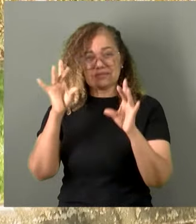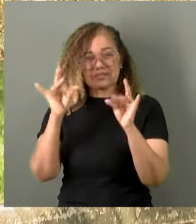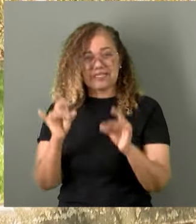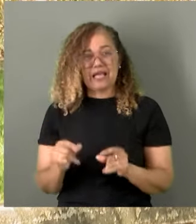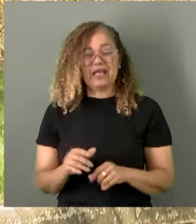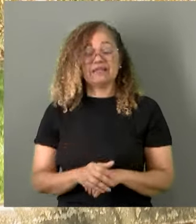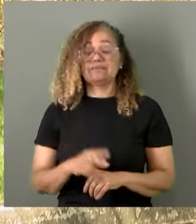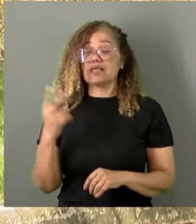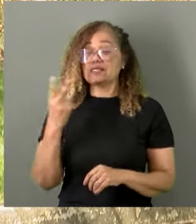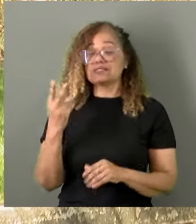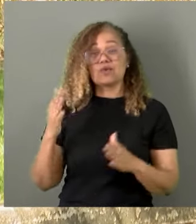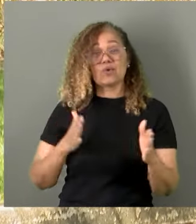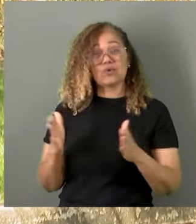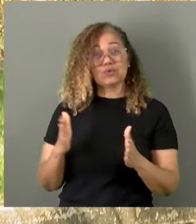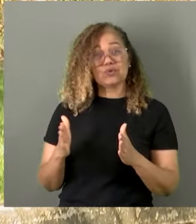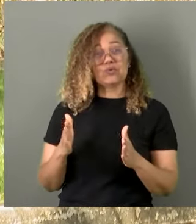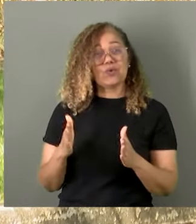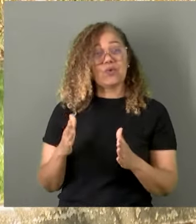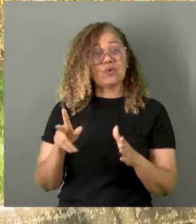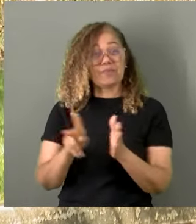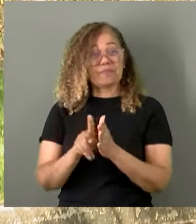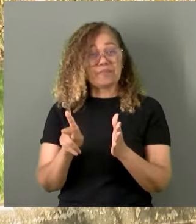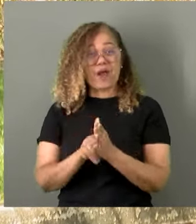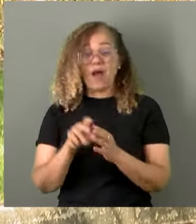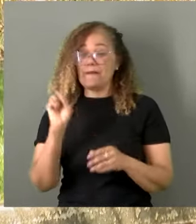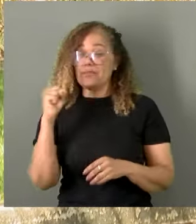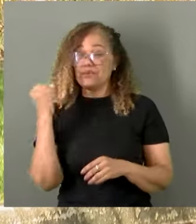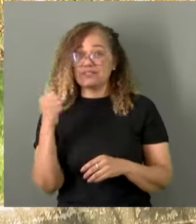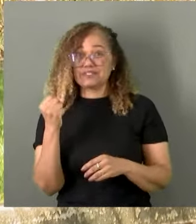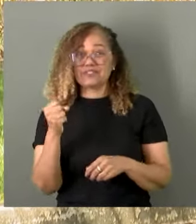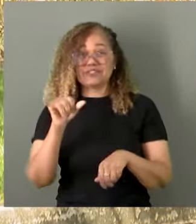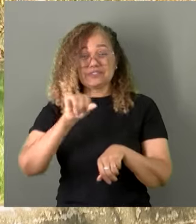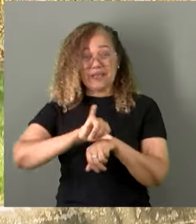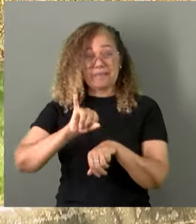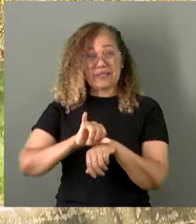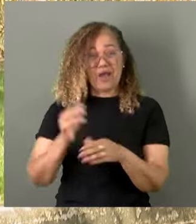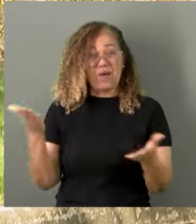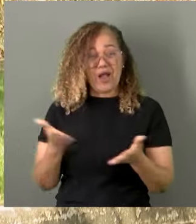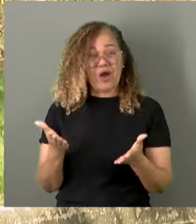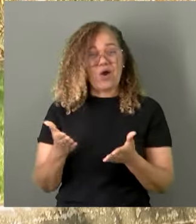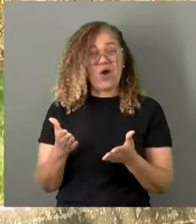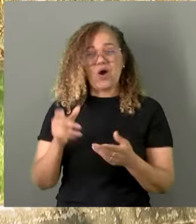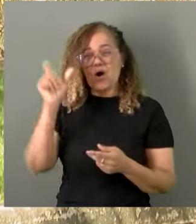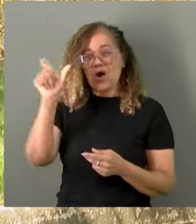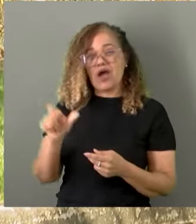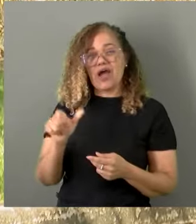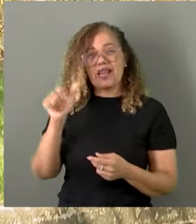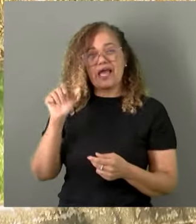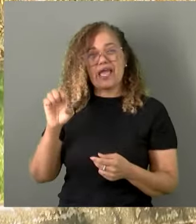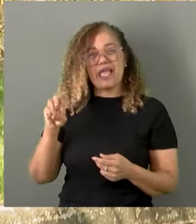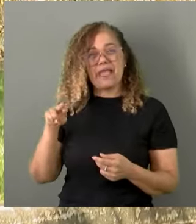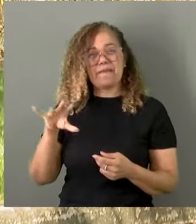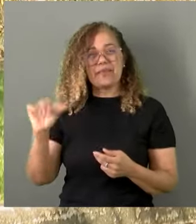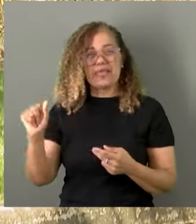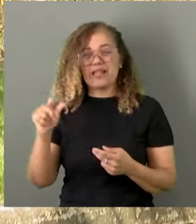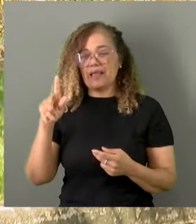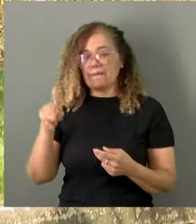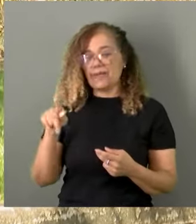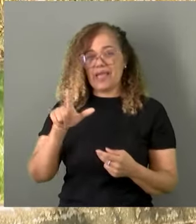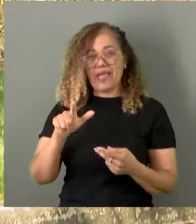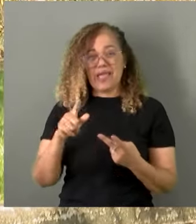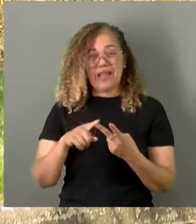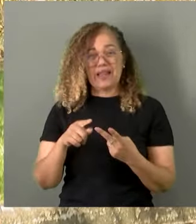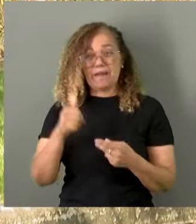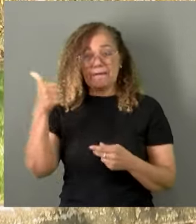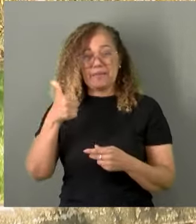o segundo turno em Aracaju capital do Estado de Sergipe está sendo disputado pela candidata Emília Correa do pl que no primeiro turno